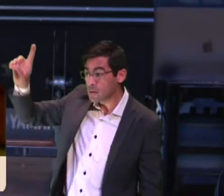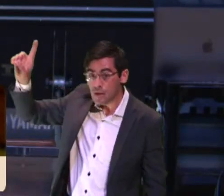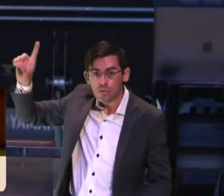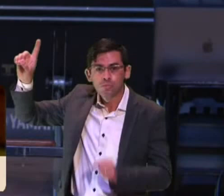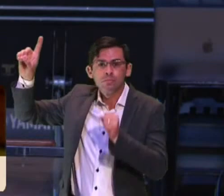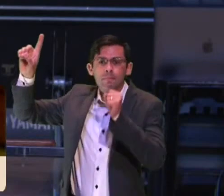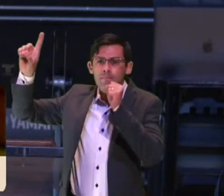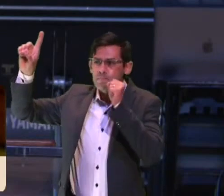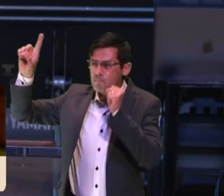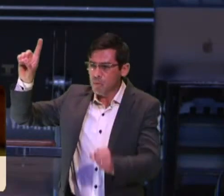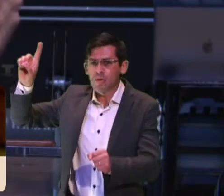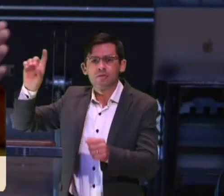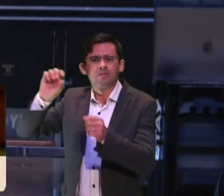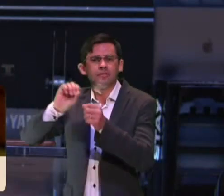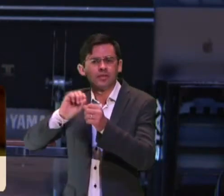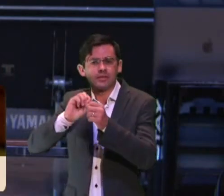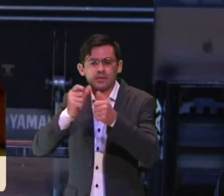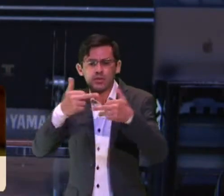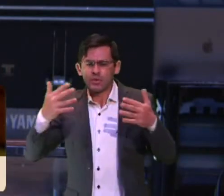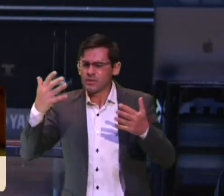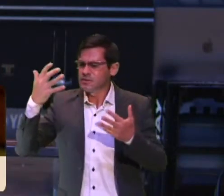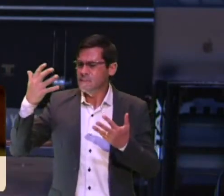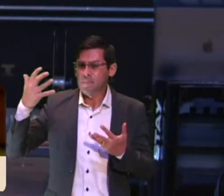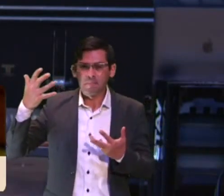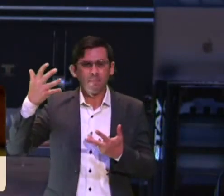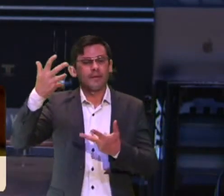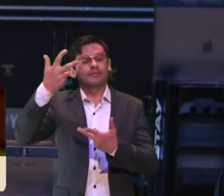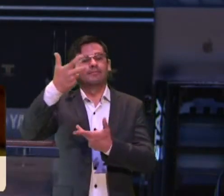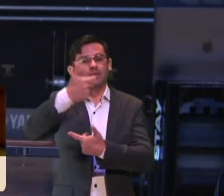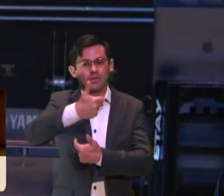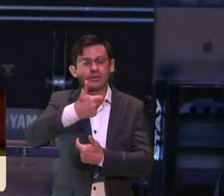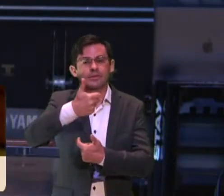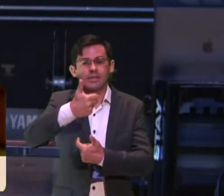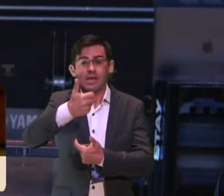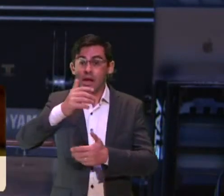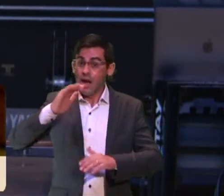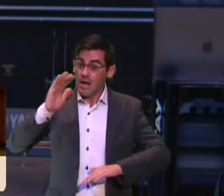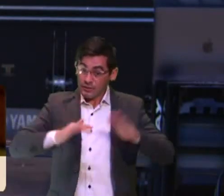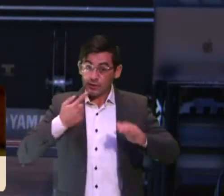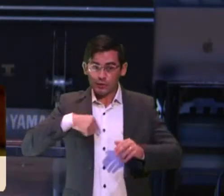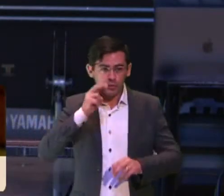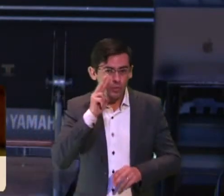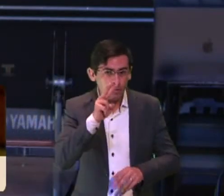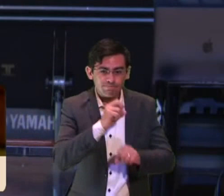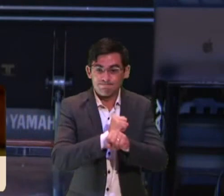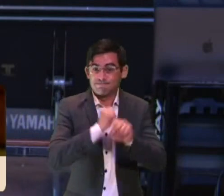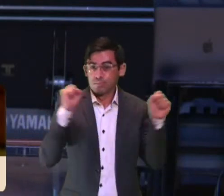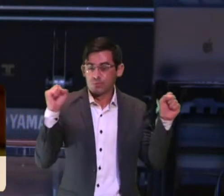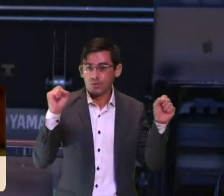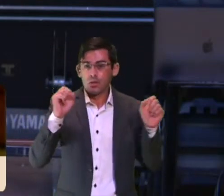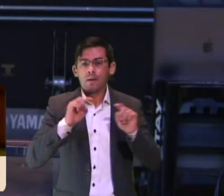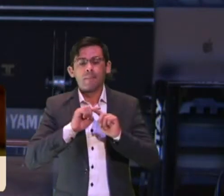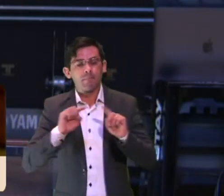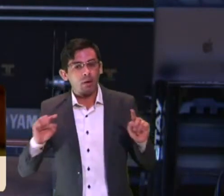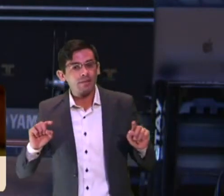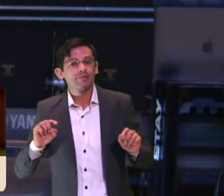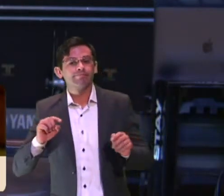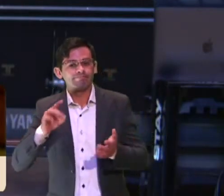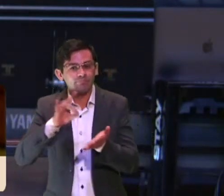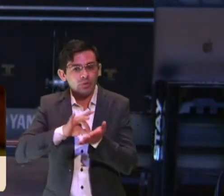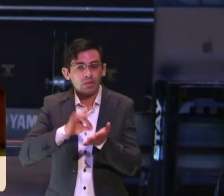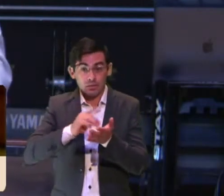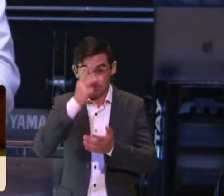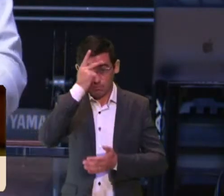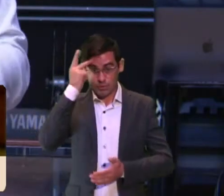fazer coisas impressionantes, incríveis, aparentemente impossíveis. Copeiros podem